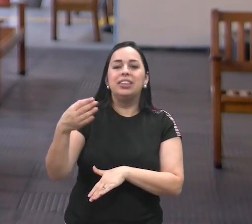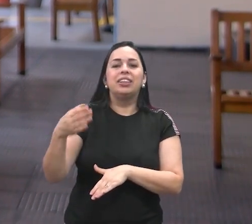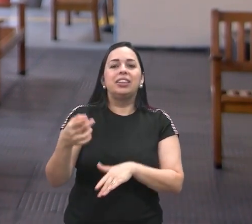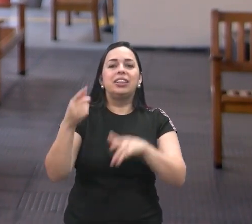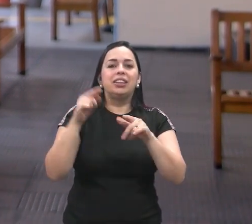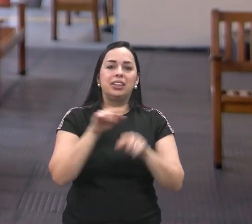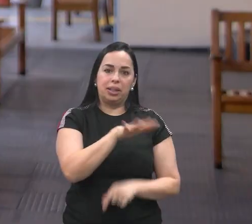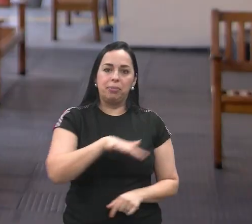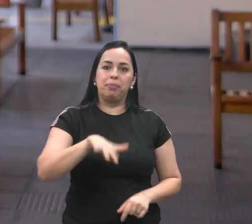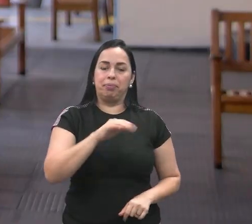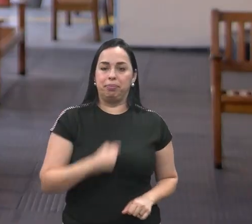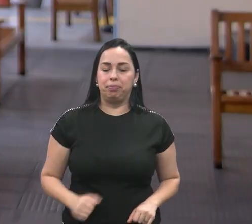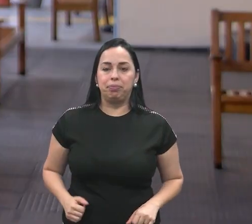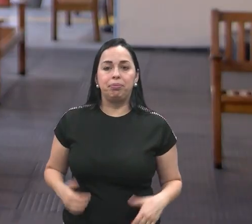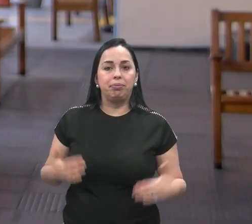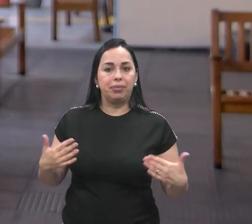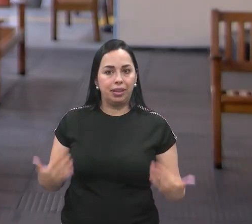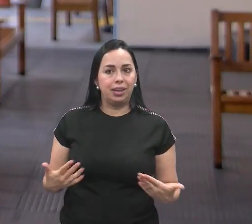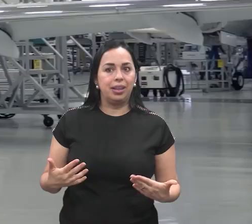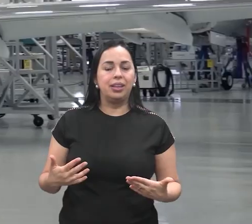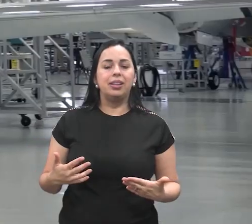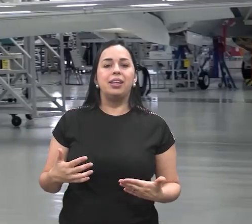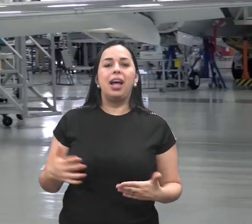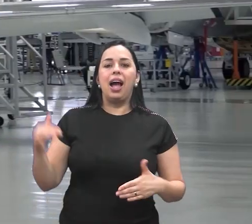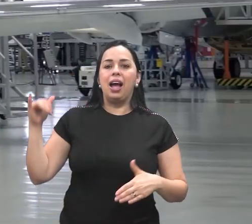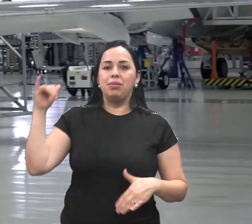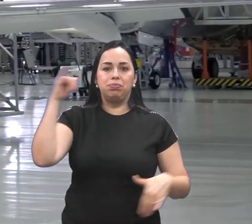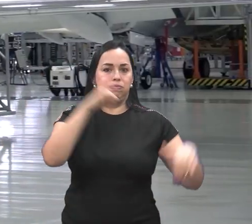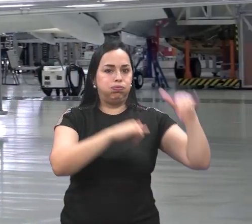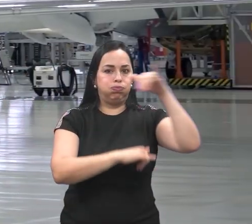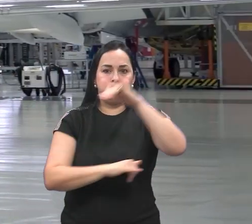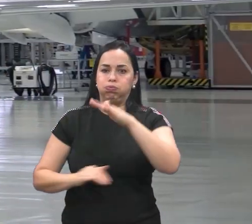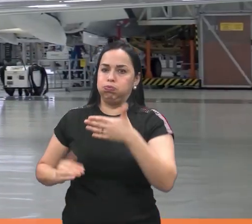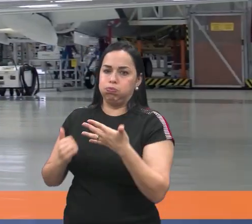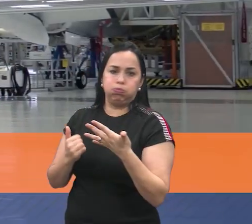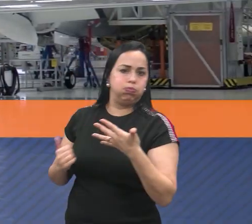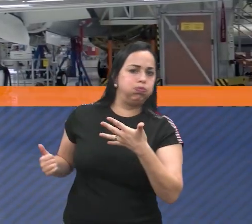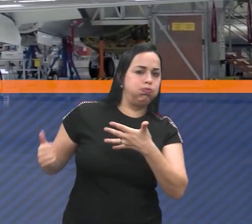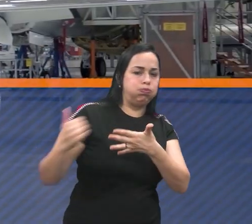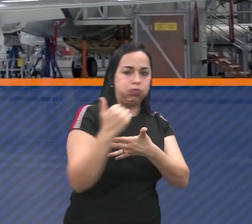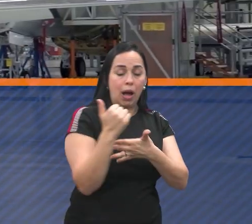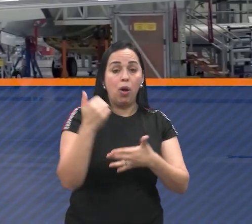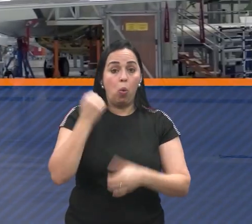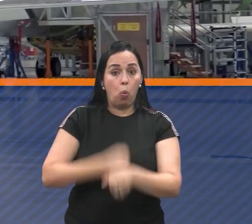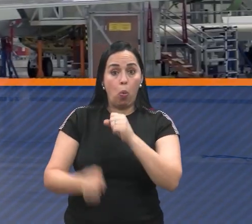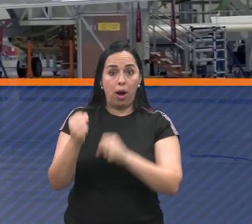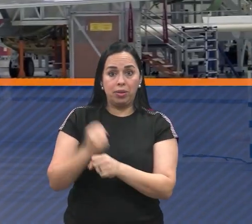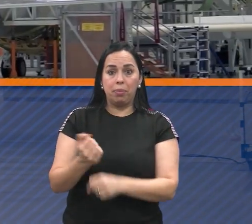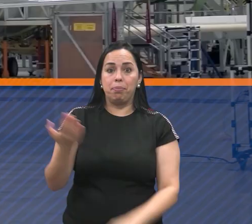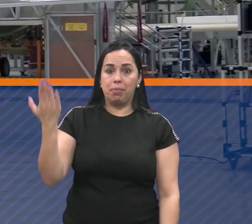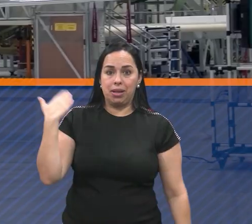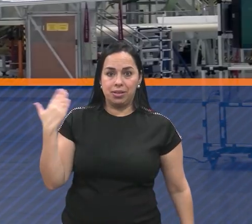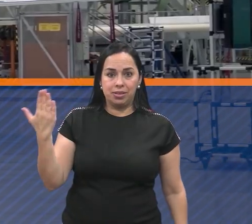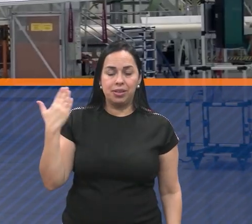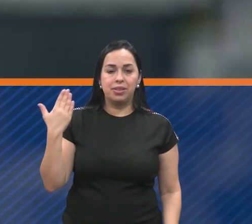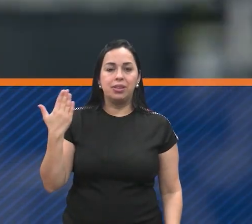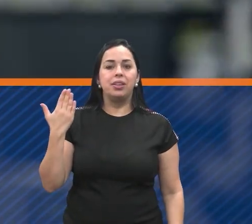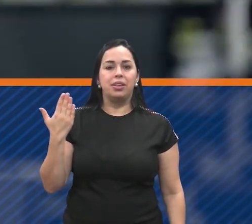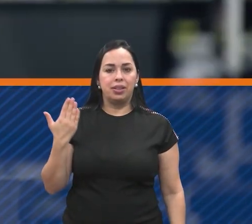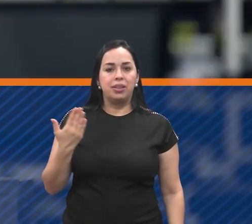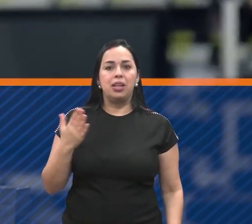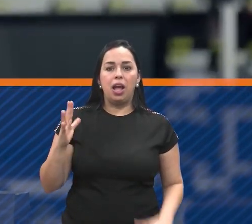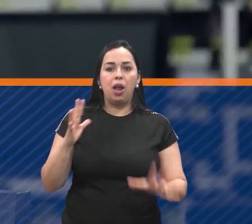estariam diretamente atrelados à indústria aeronáutica. E a Embraer coleciona recordes recentes. Em